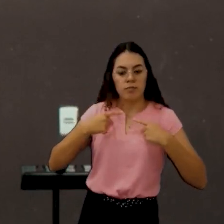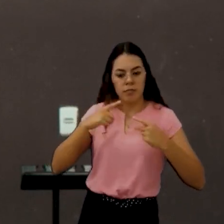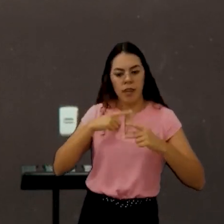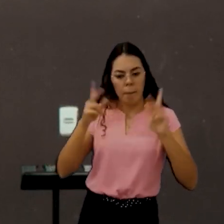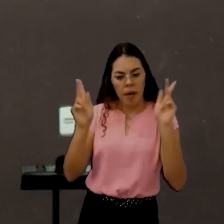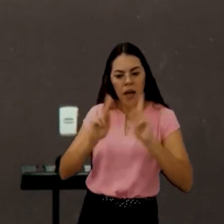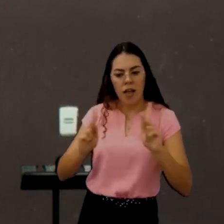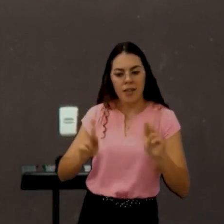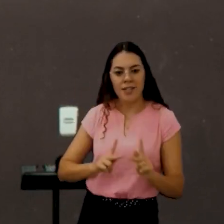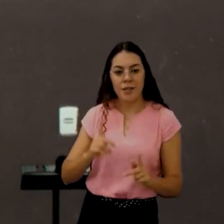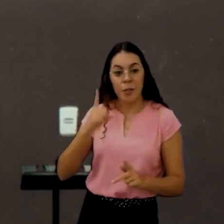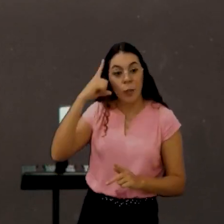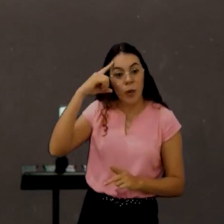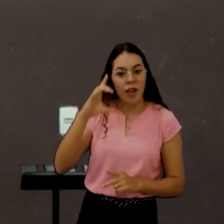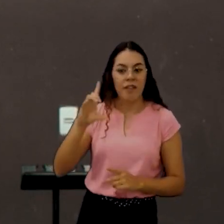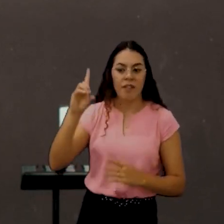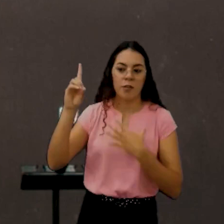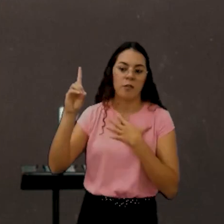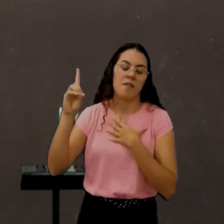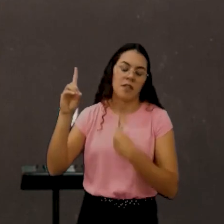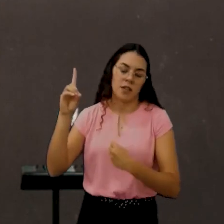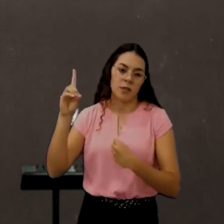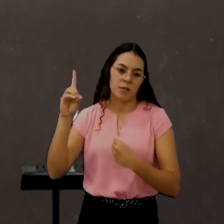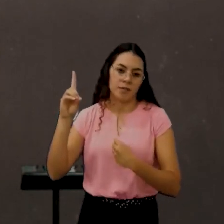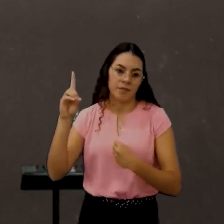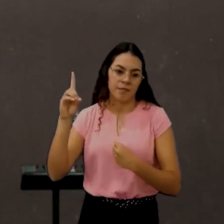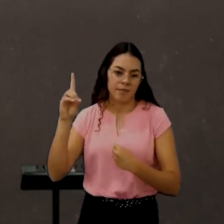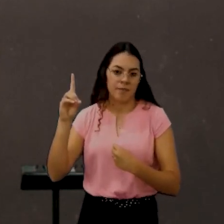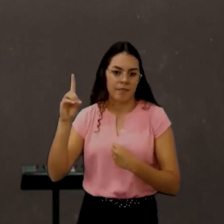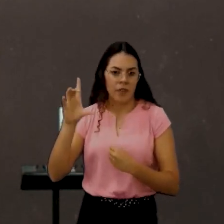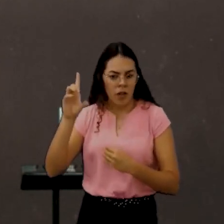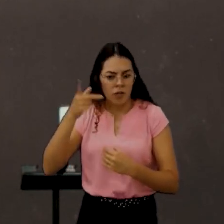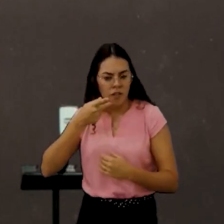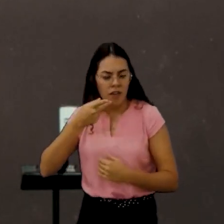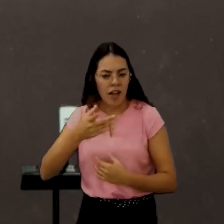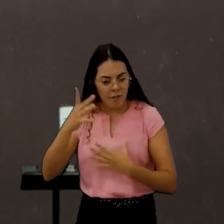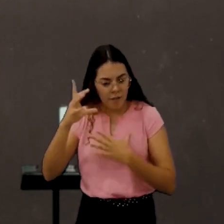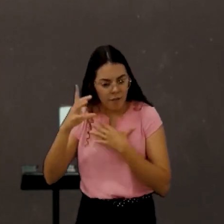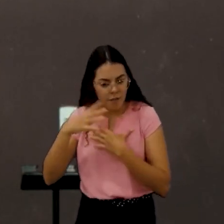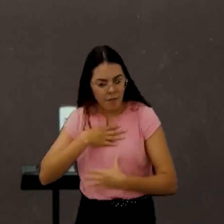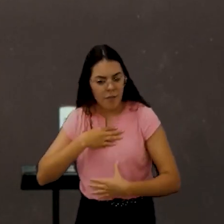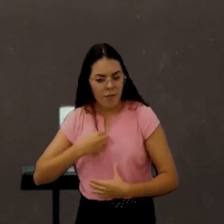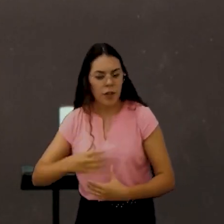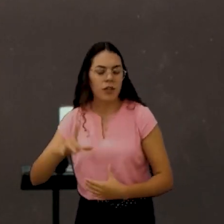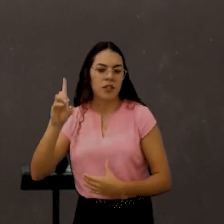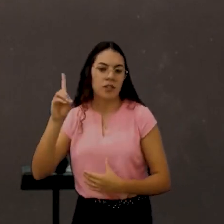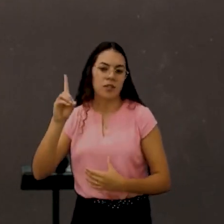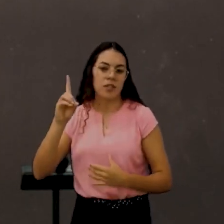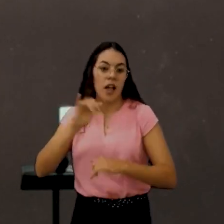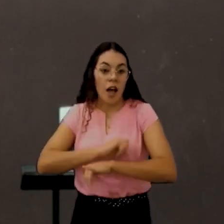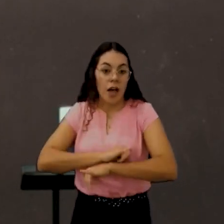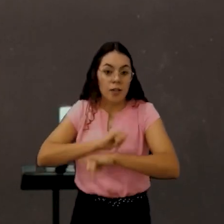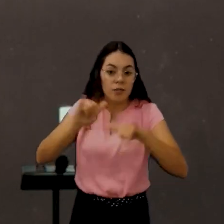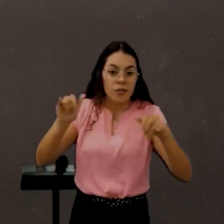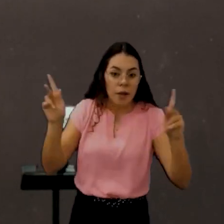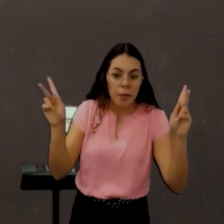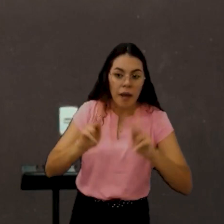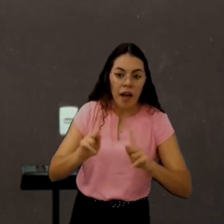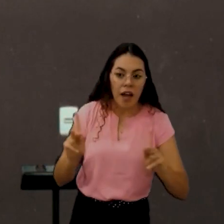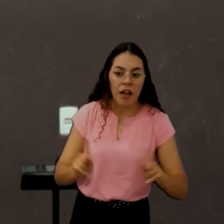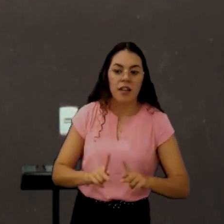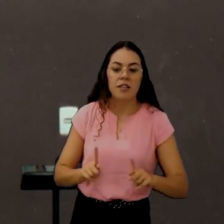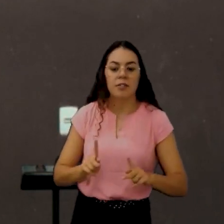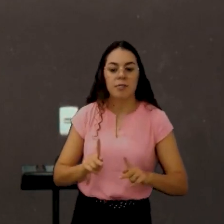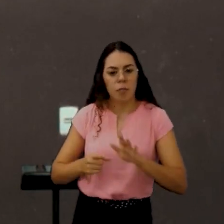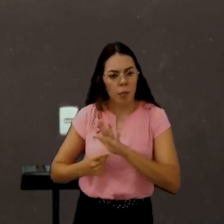Jesus afirma que os pacificadores são filhos de Deus. Os que anunciam a paz passam a viver essa paz uns